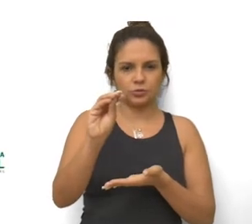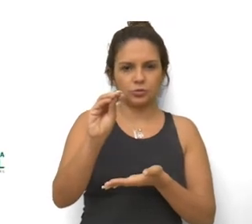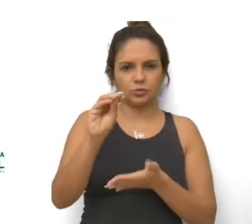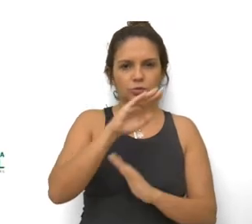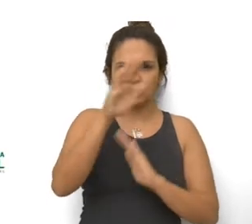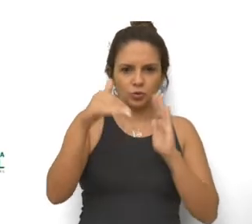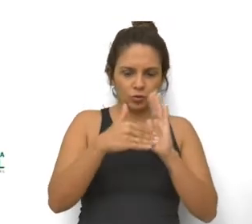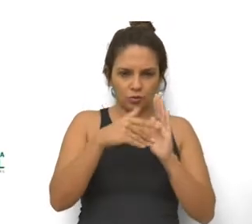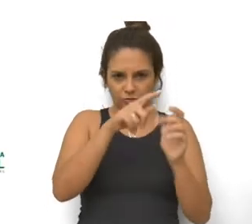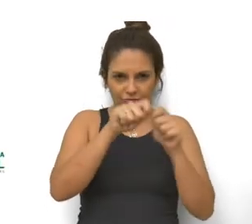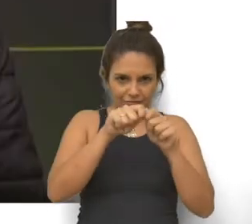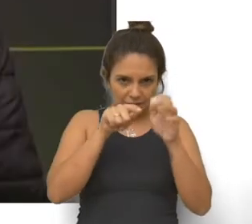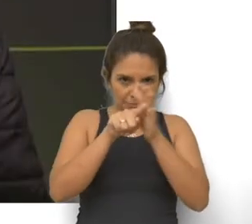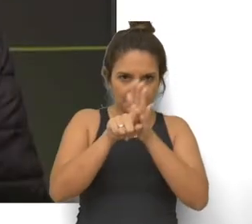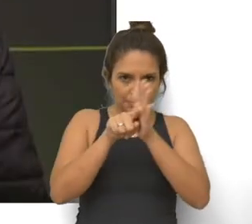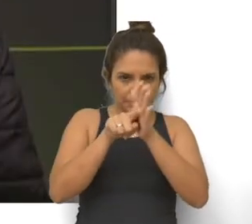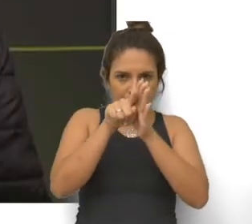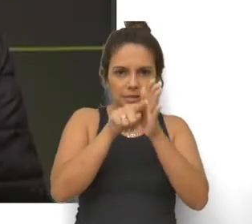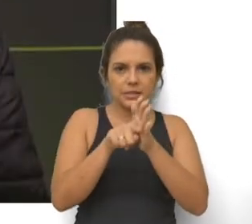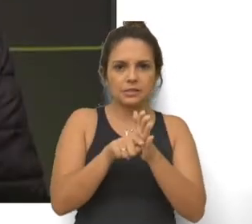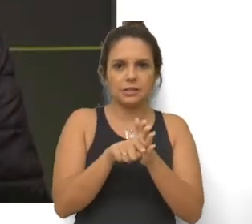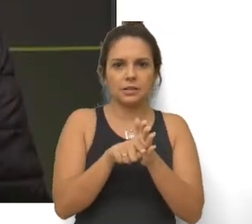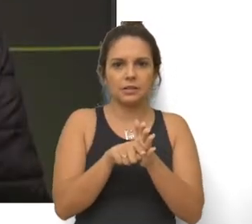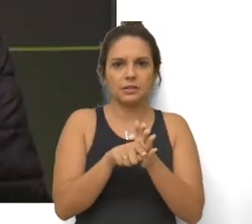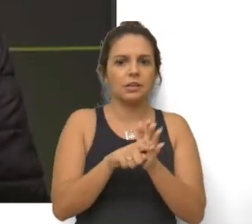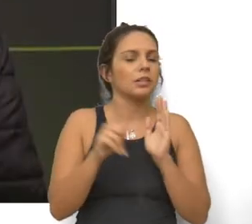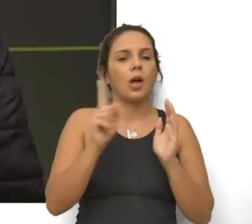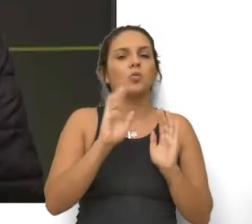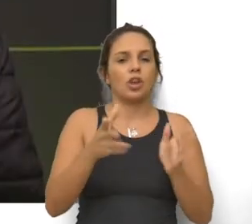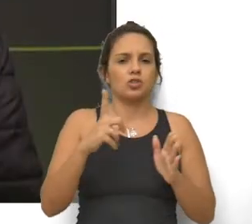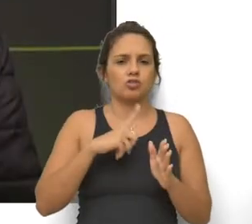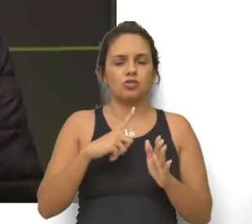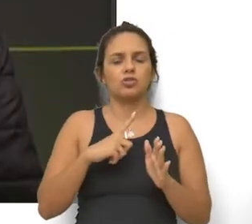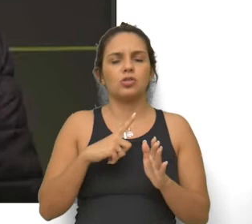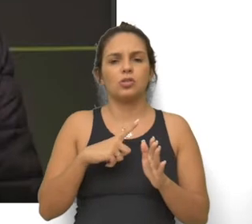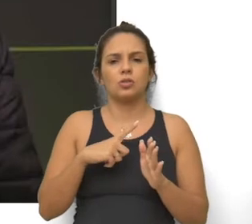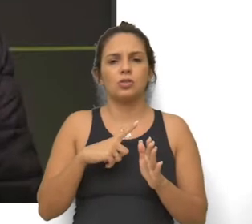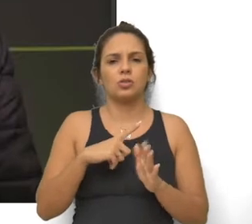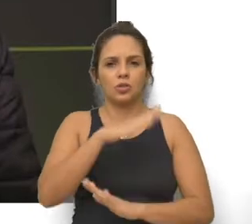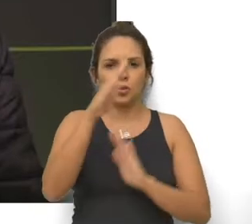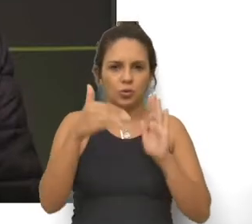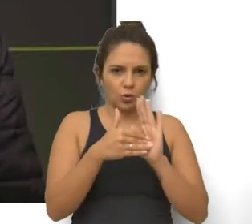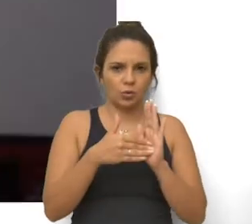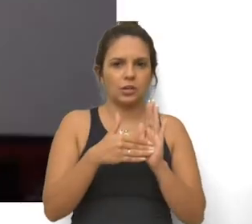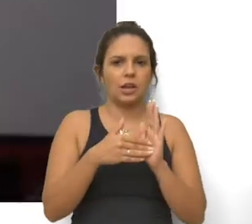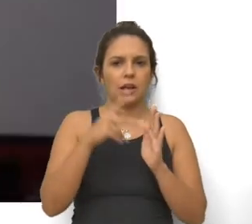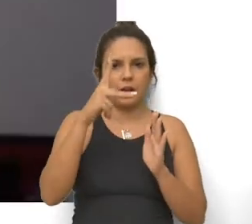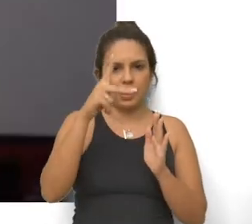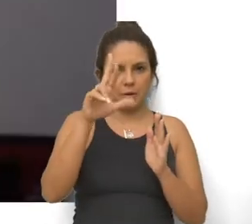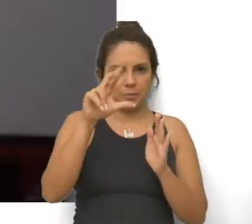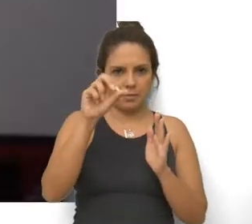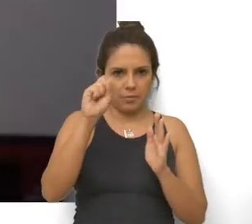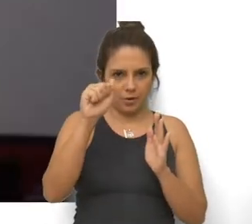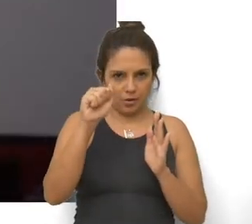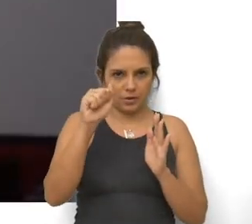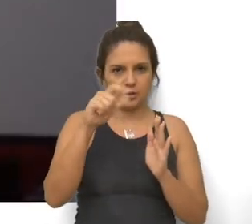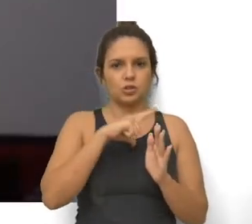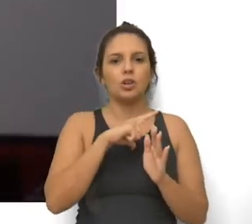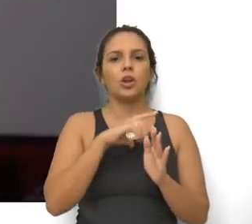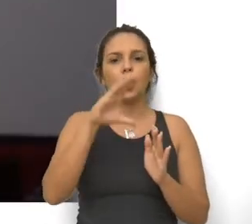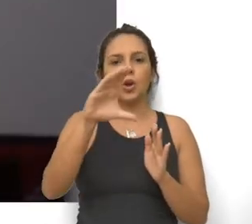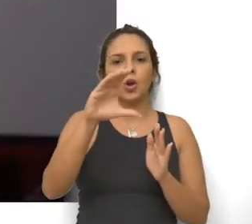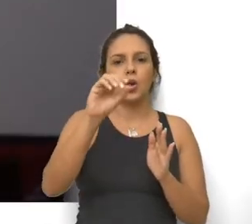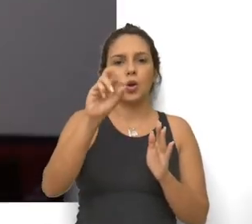resto foi pesquisa que você fez em... Não, já tinha toda a prosa, tinha a